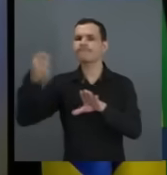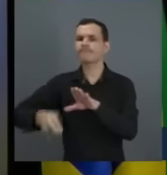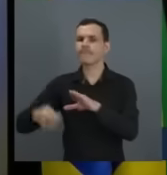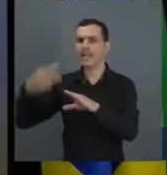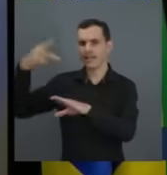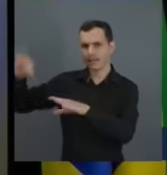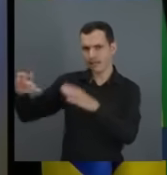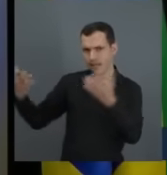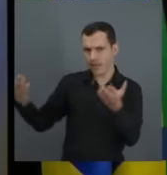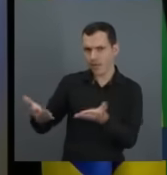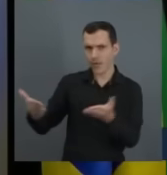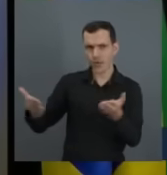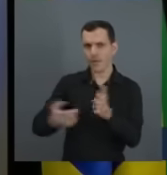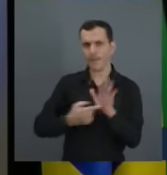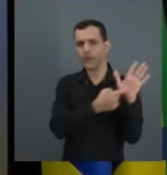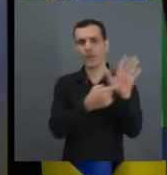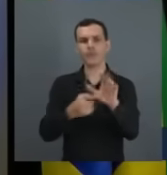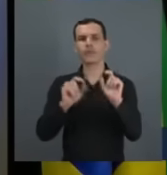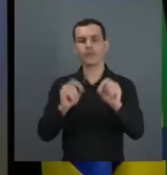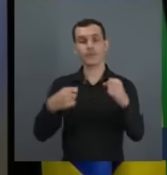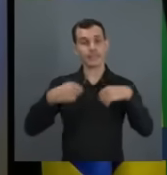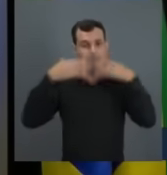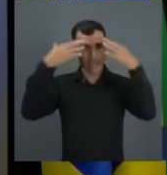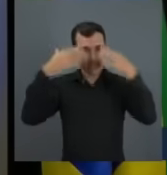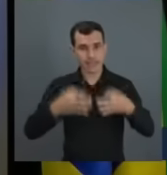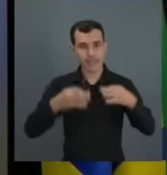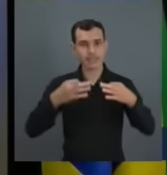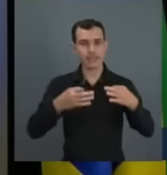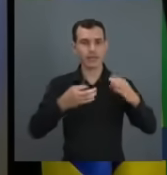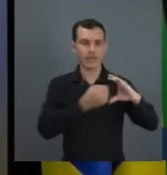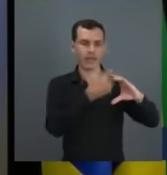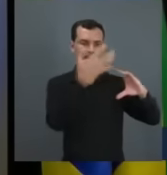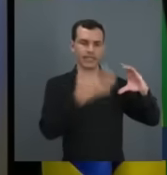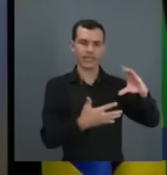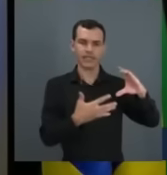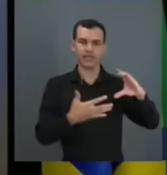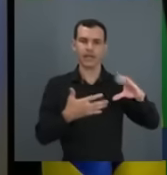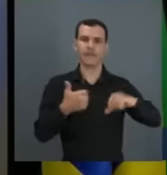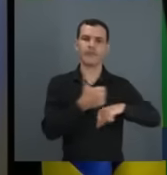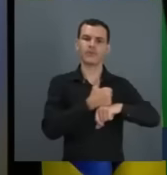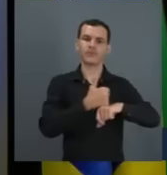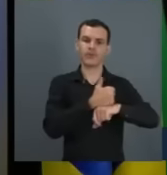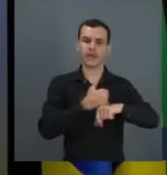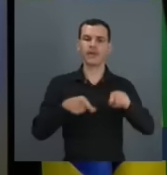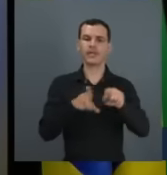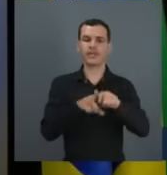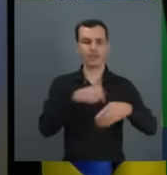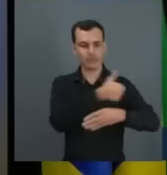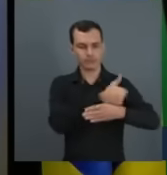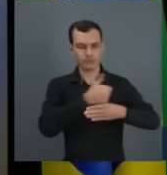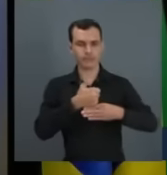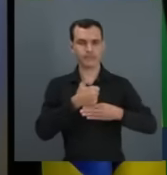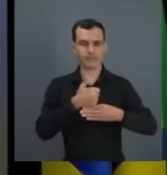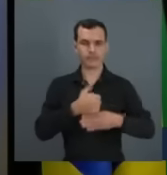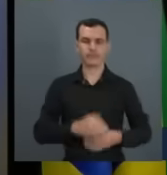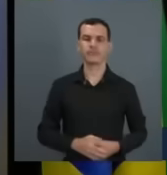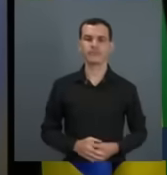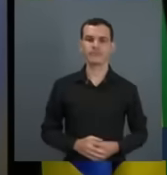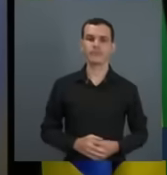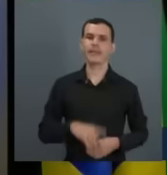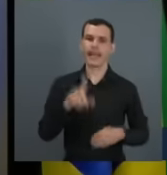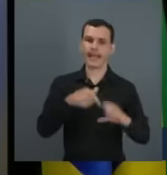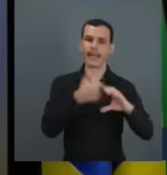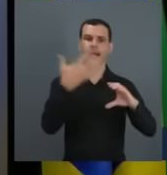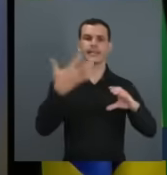ser observados os critérios de qualificação técnica e idoneidade moral, ambos subjetivos